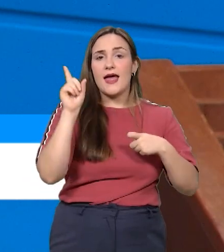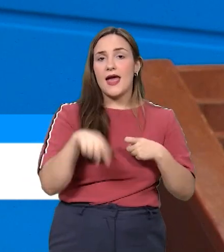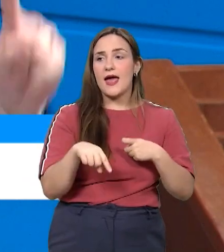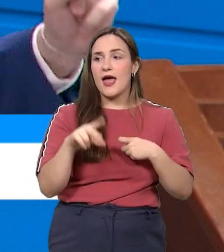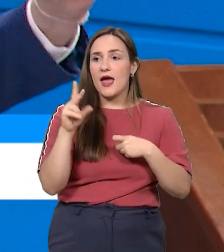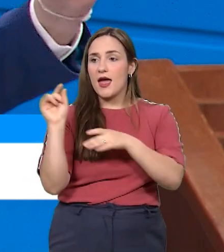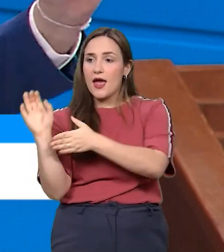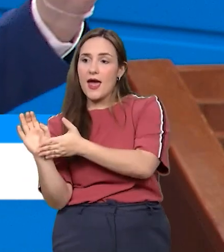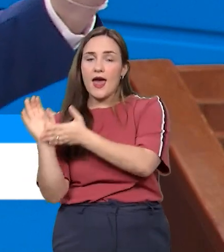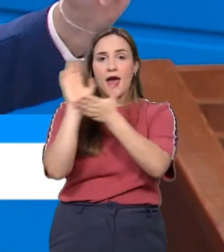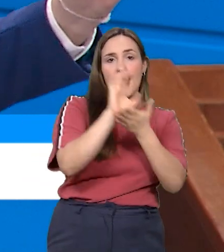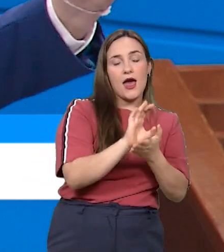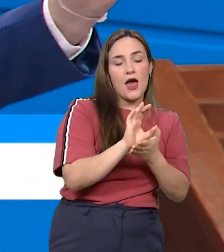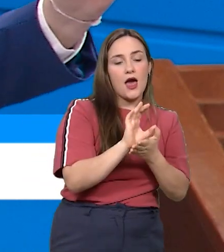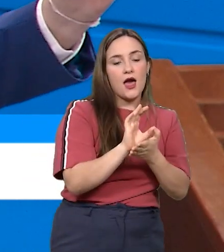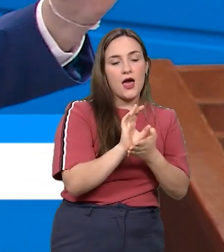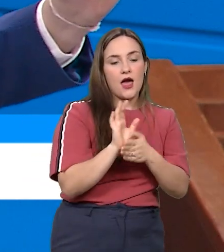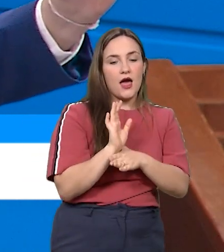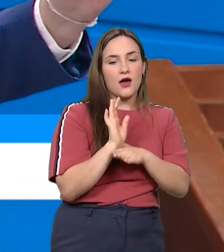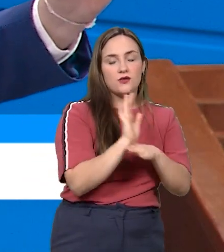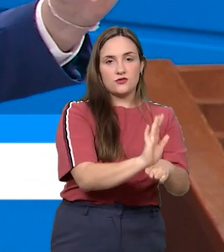é patrocinada,